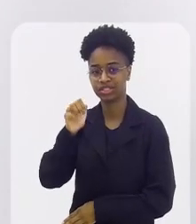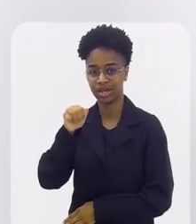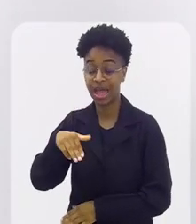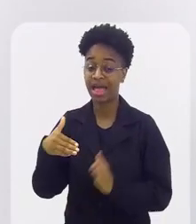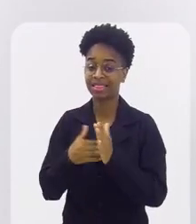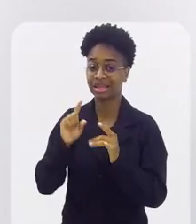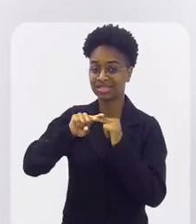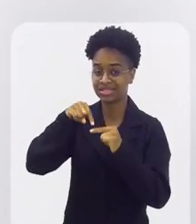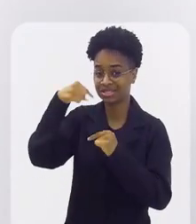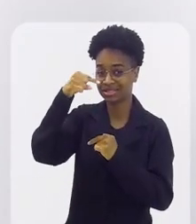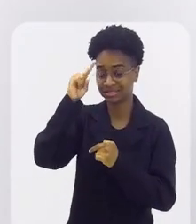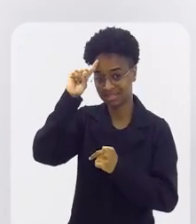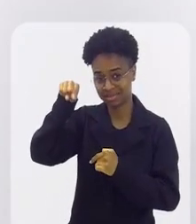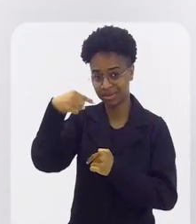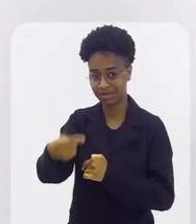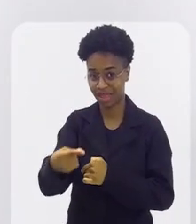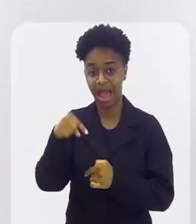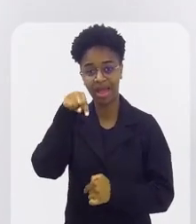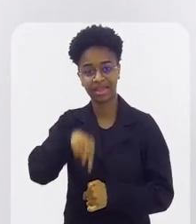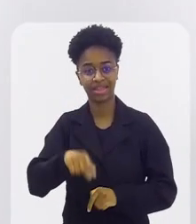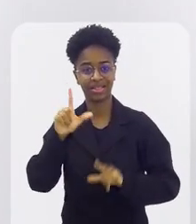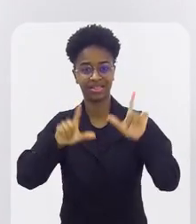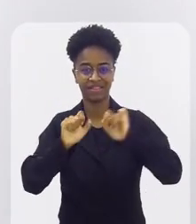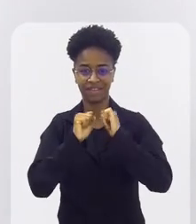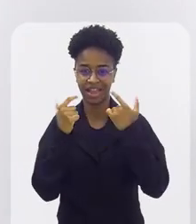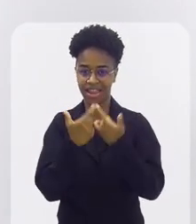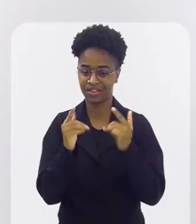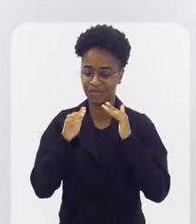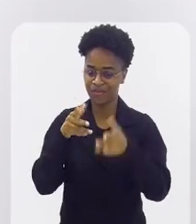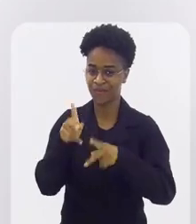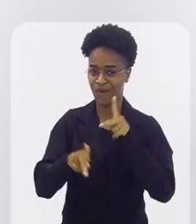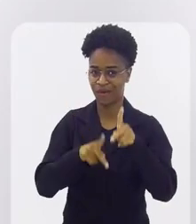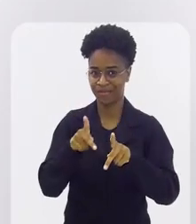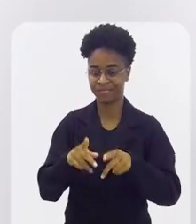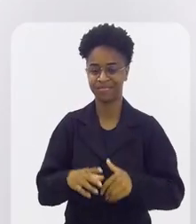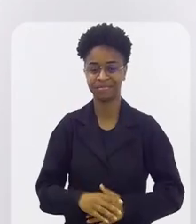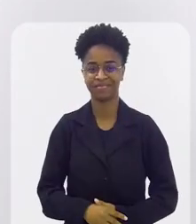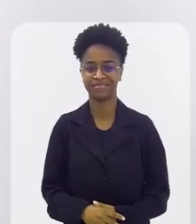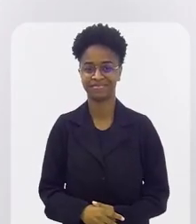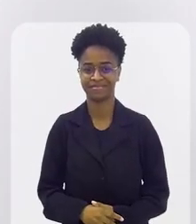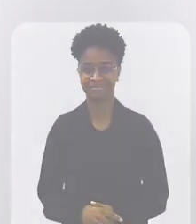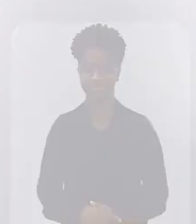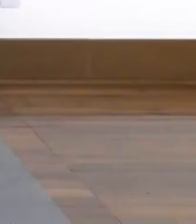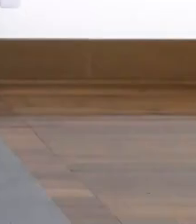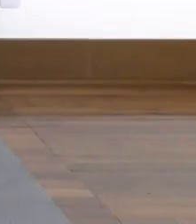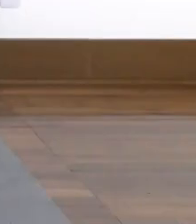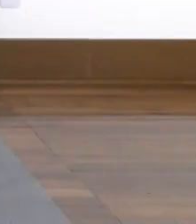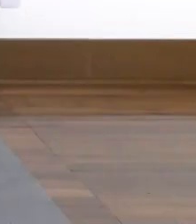E até semana que vem, aqui na TV Alerj, o canal do povo.